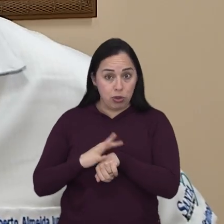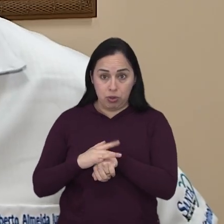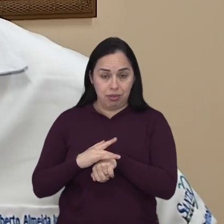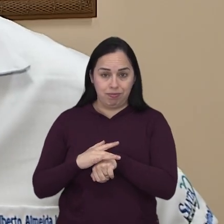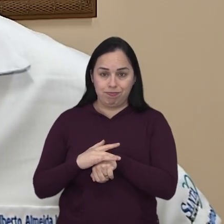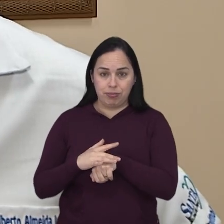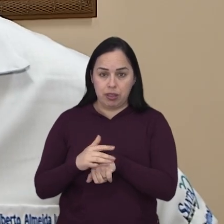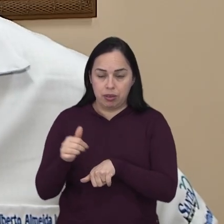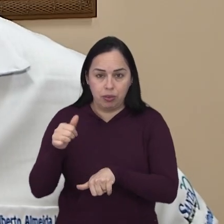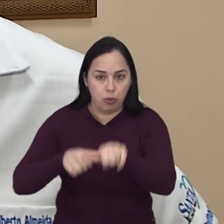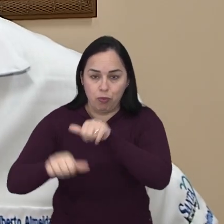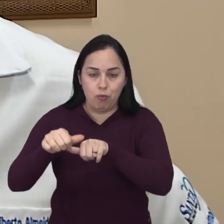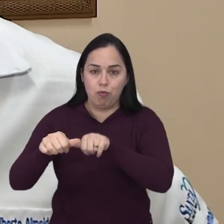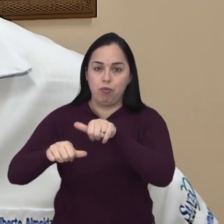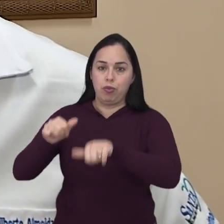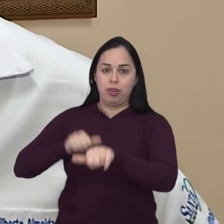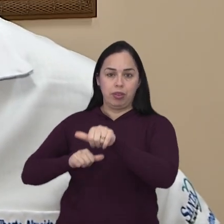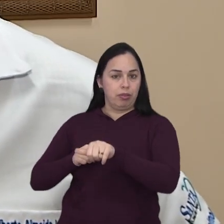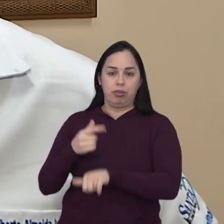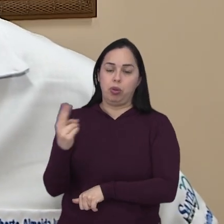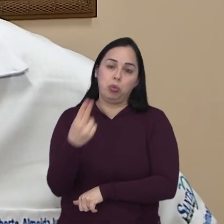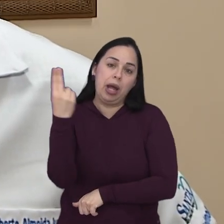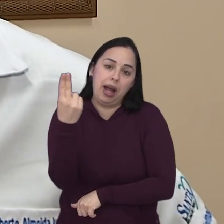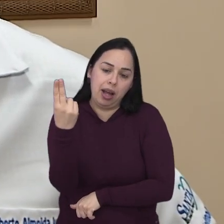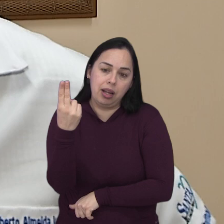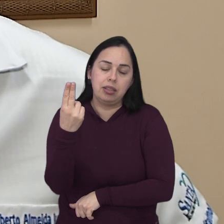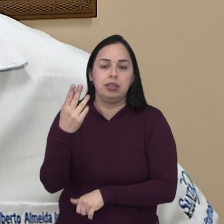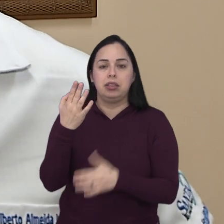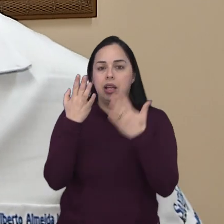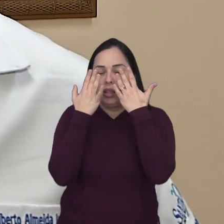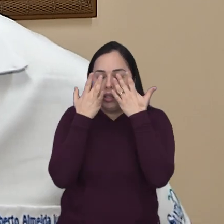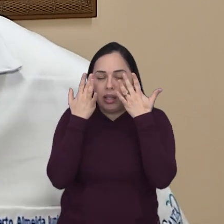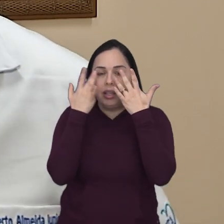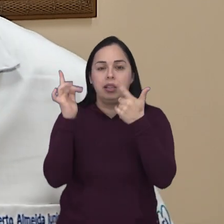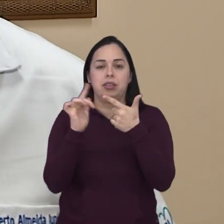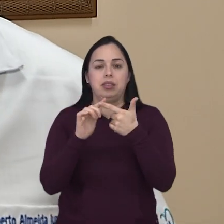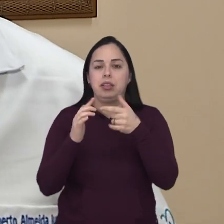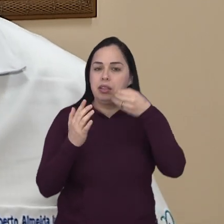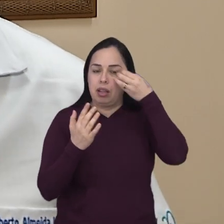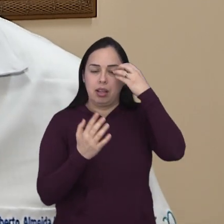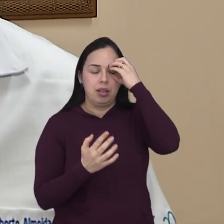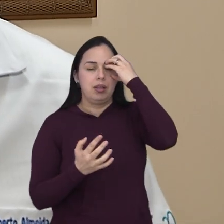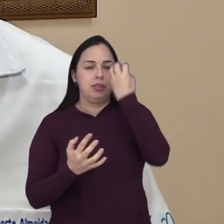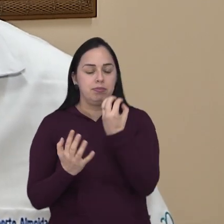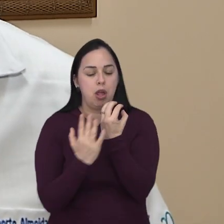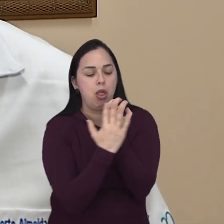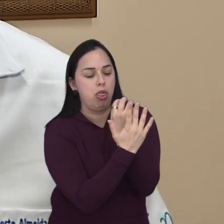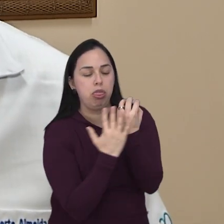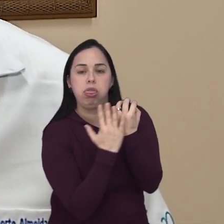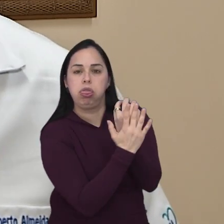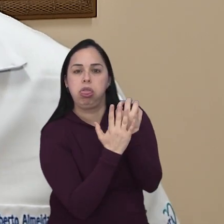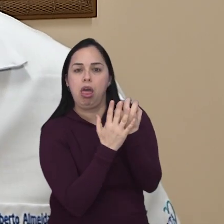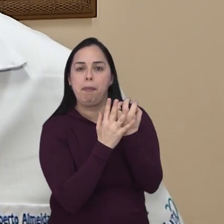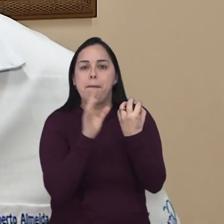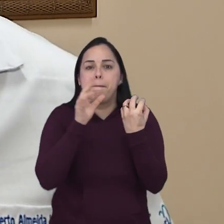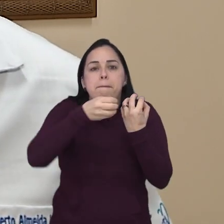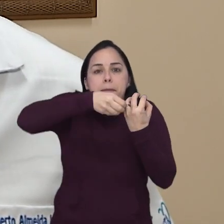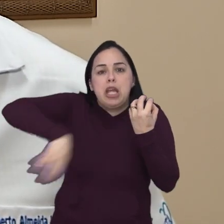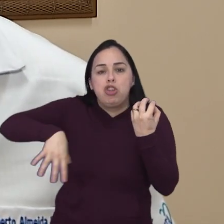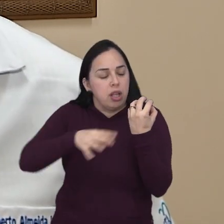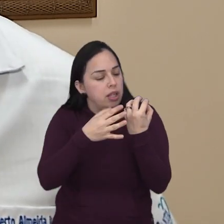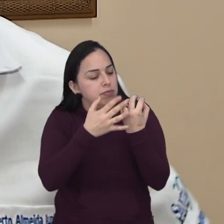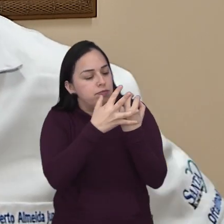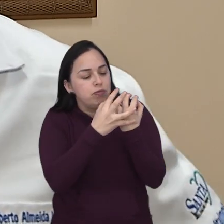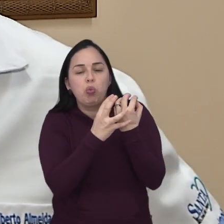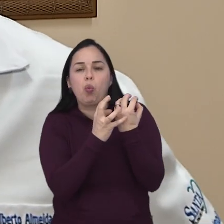doenças oftalmológicas são irreversíveis, como o glaucoma, por exemplo, né? Glaucoma, doenças de retina, algumas doenças